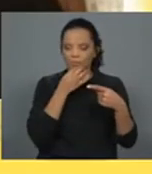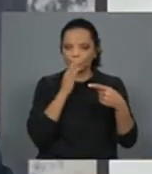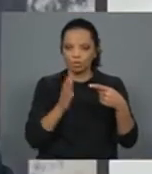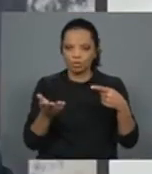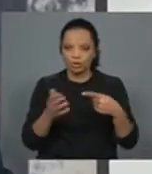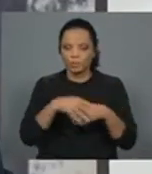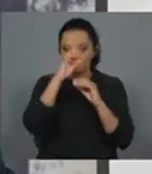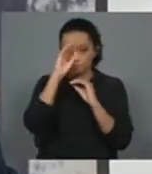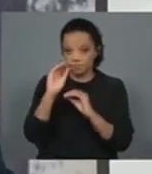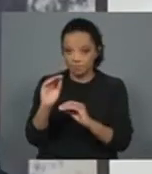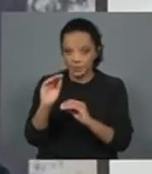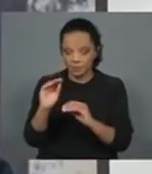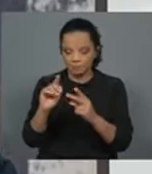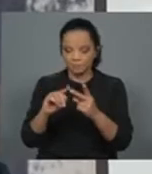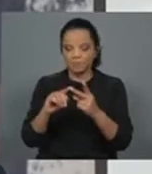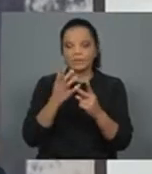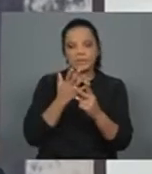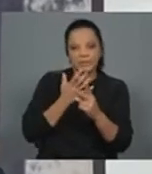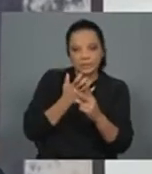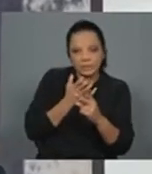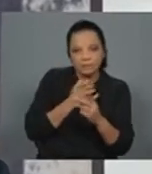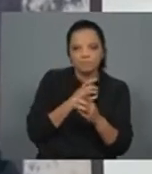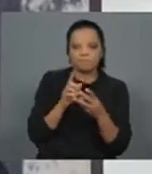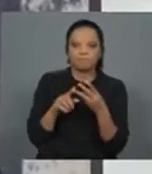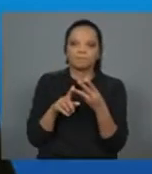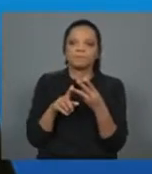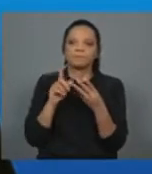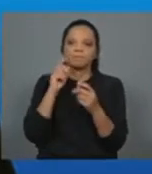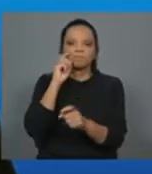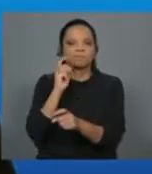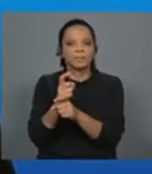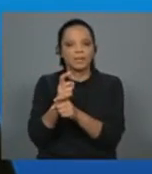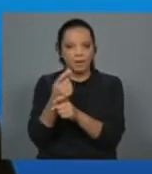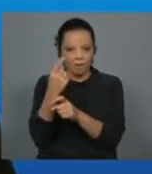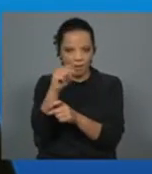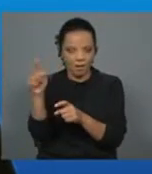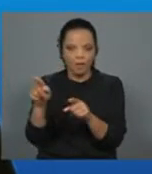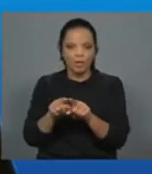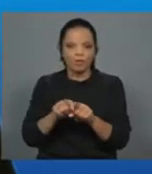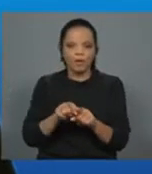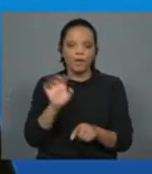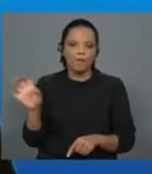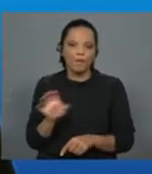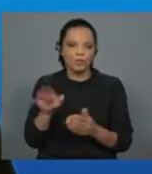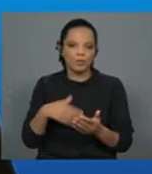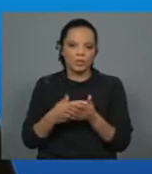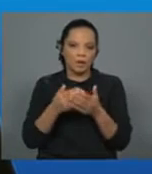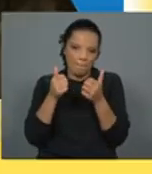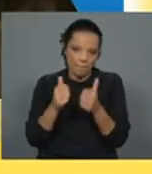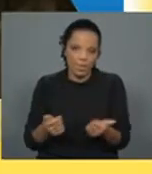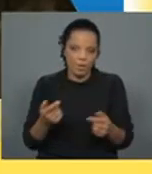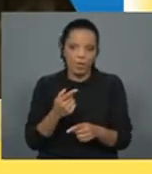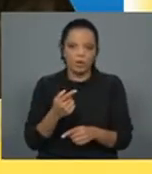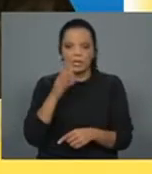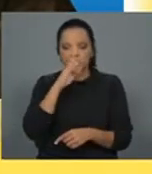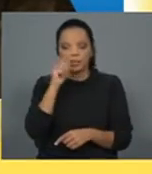de educação, de prevenção e monitorização. Há sensores, há formas de melhorarmos, porque nós